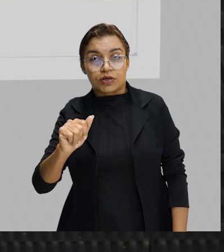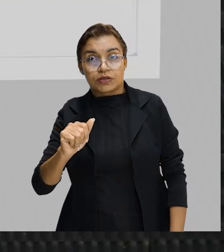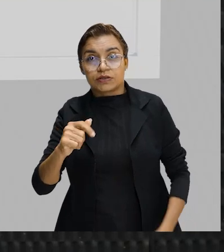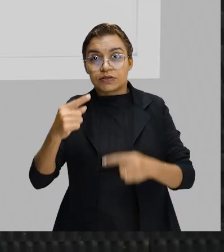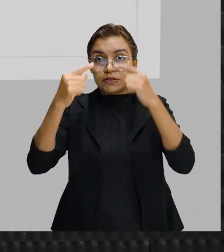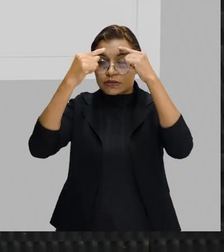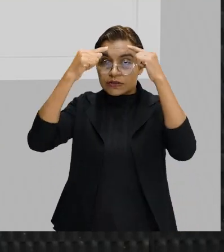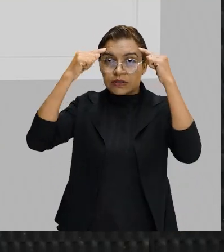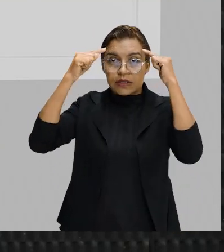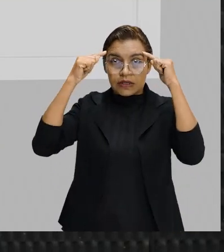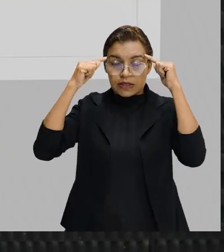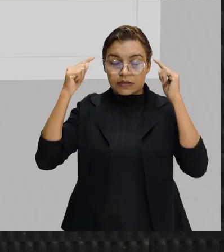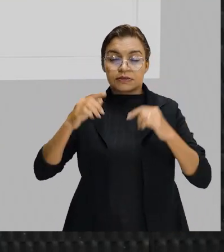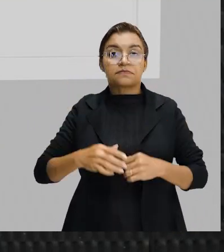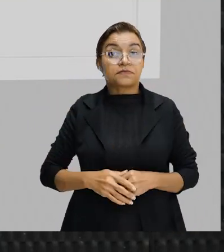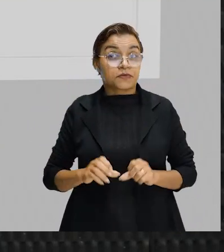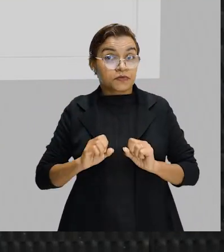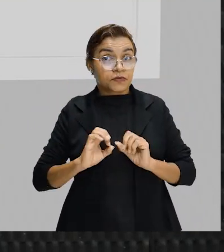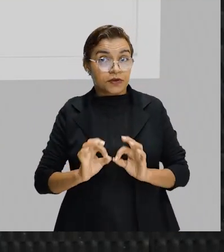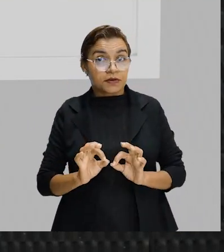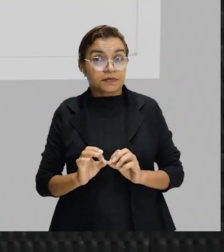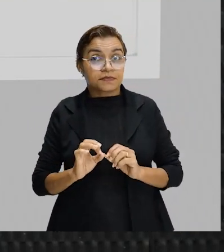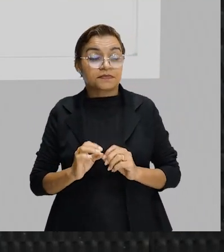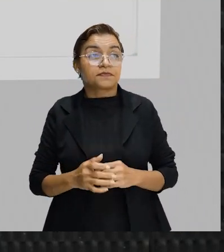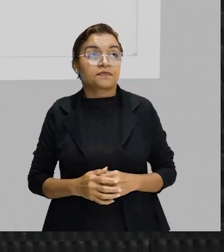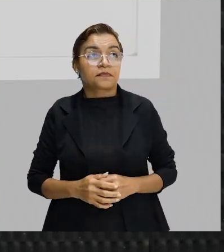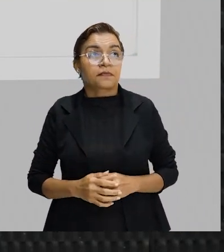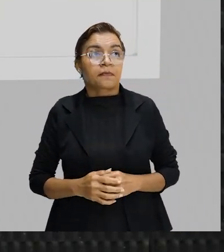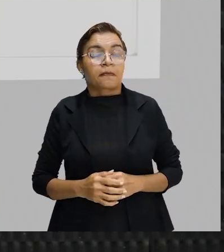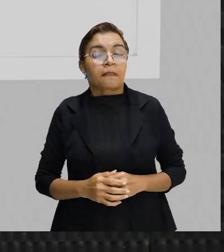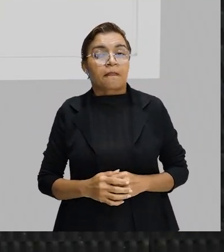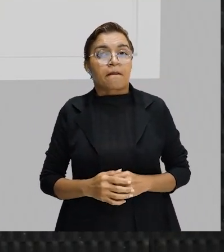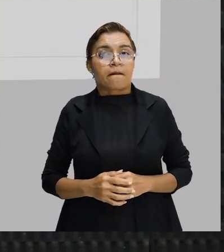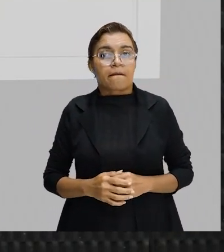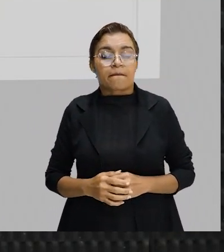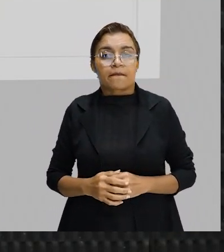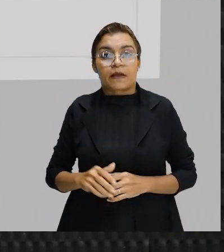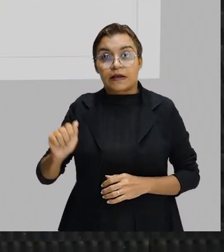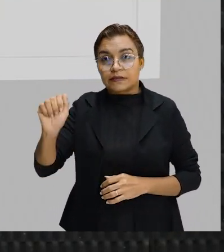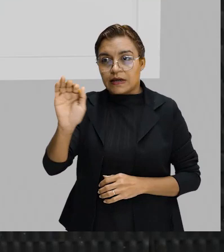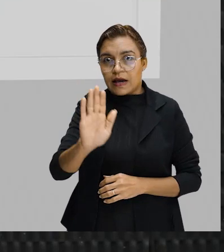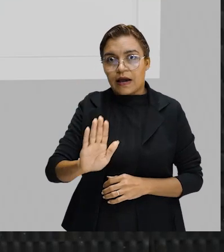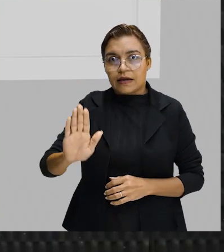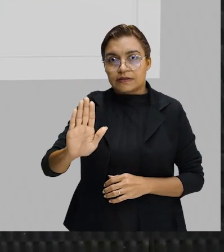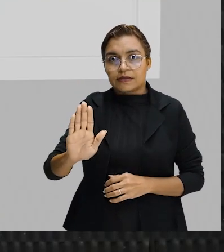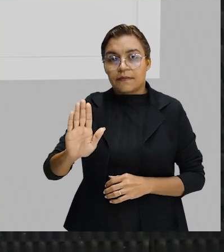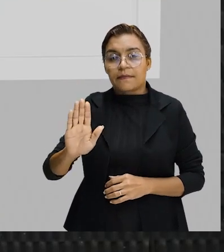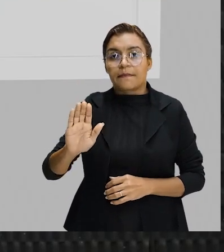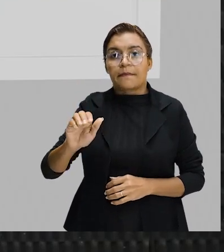Gregas, perfeito? Ó, as famosas colônias gregas da Ásia Menor,